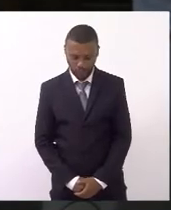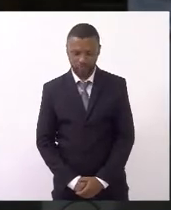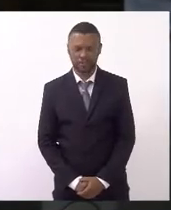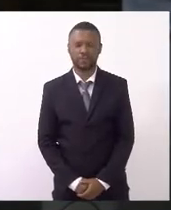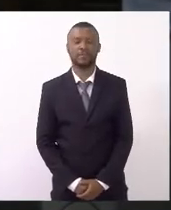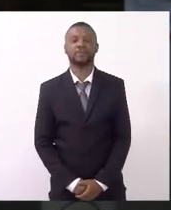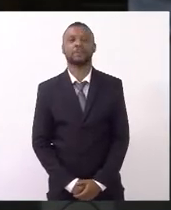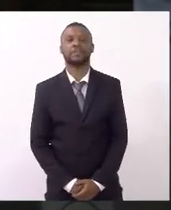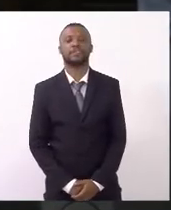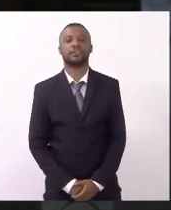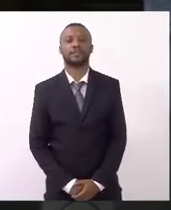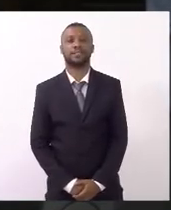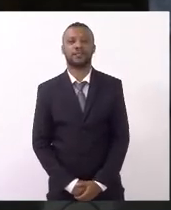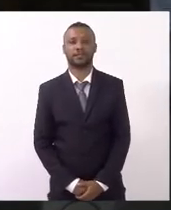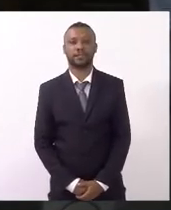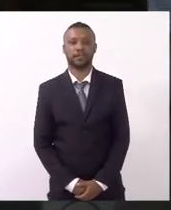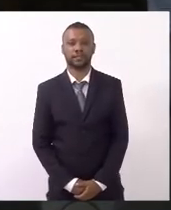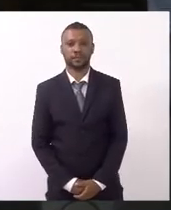me